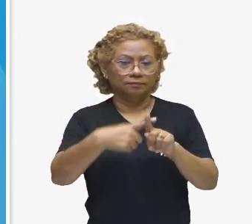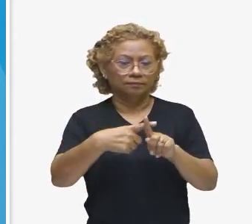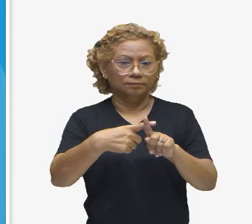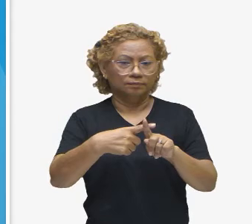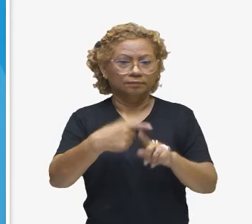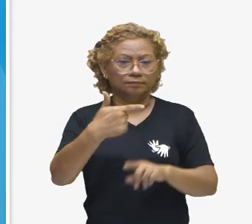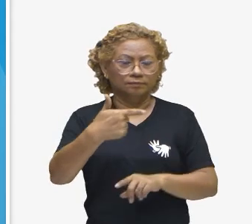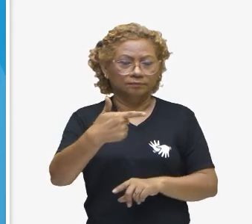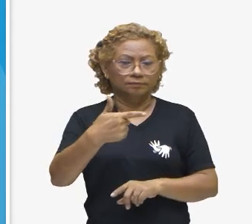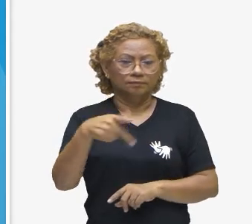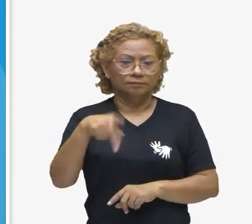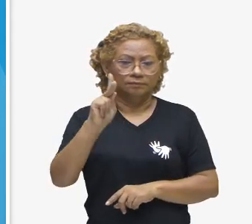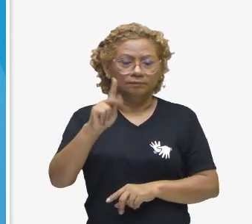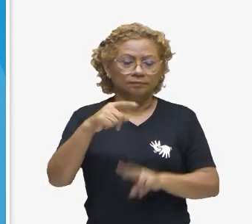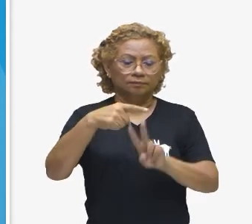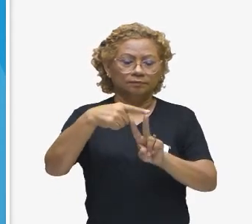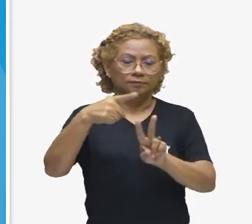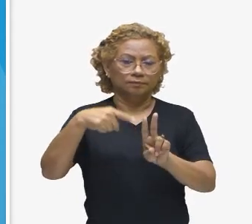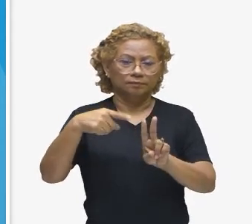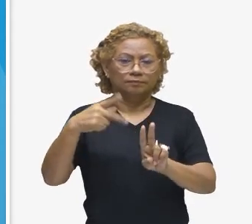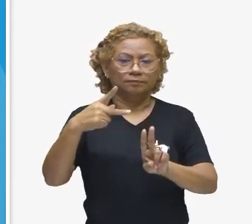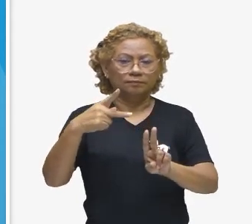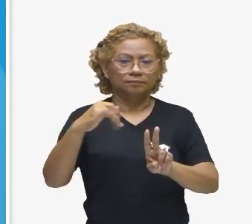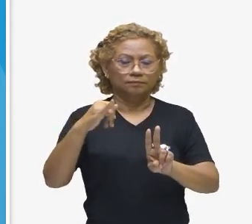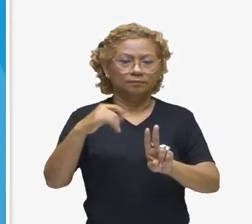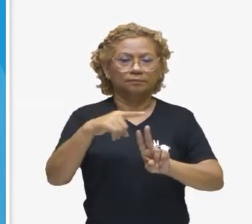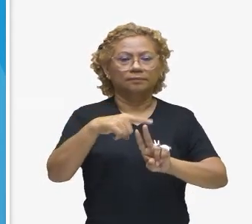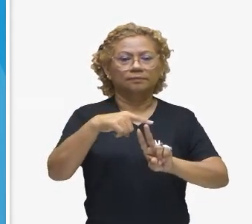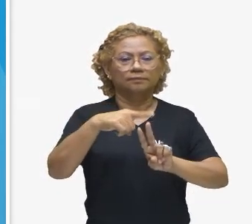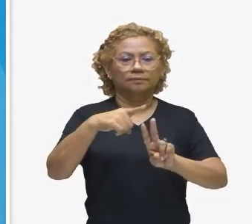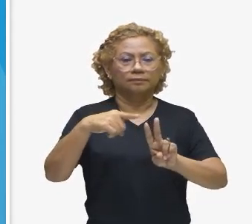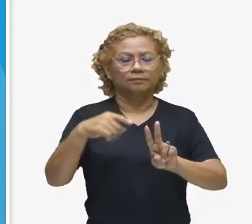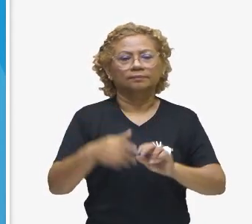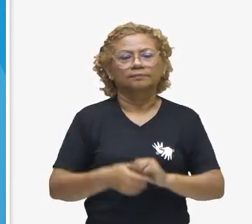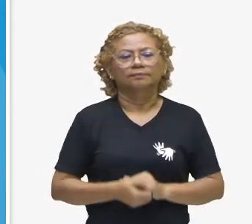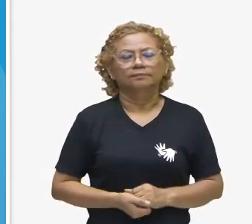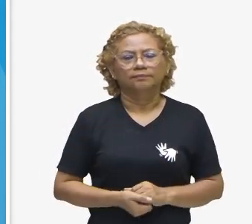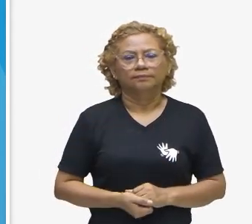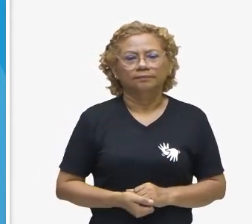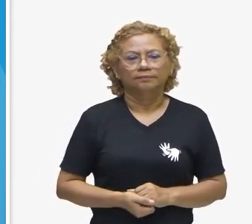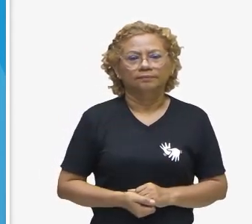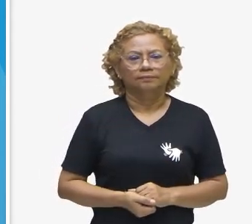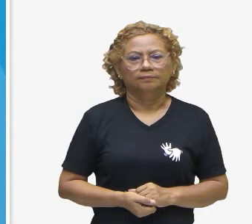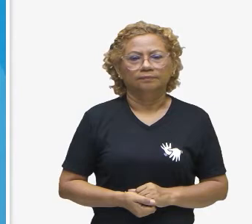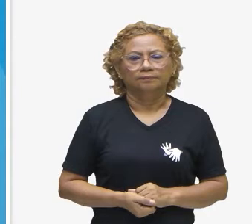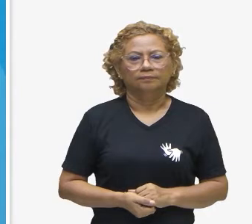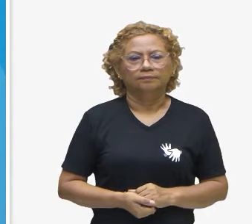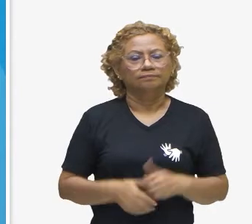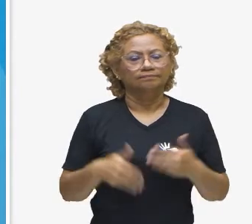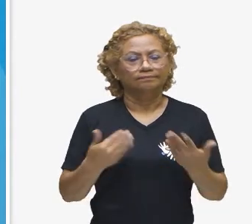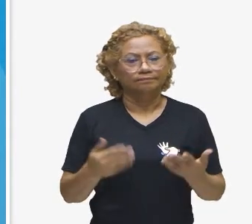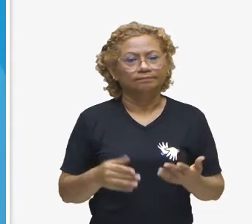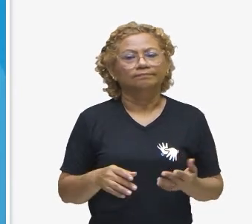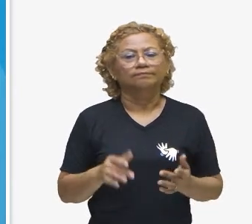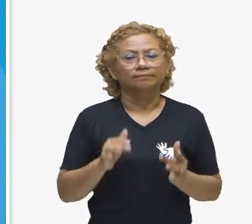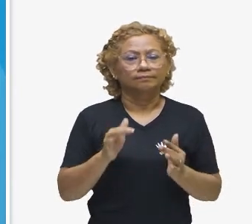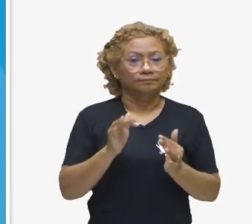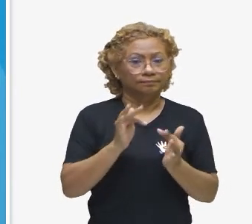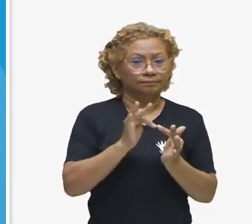k vezes π. Temos aqui a definição da nossa função